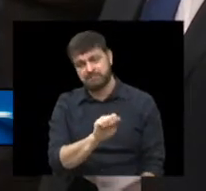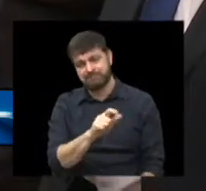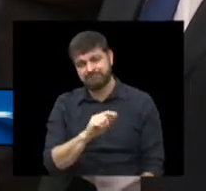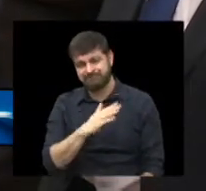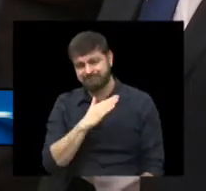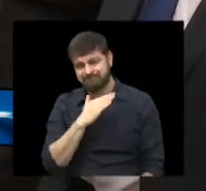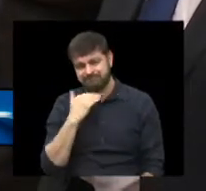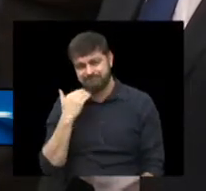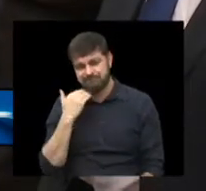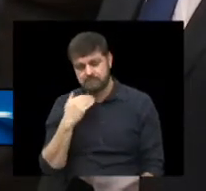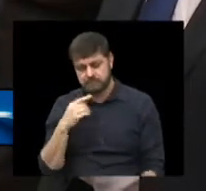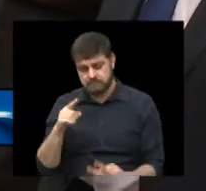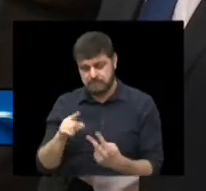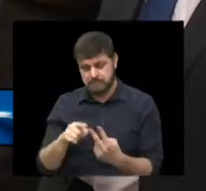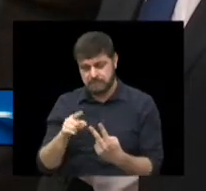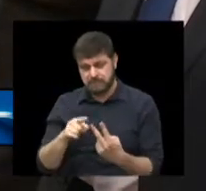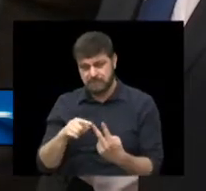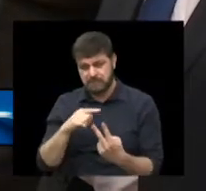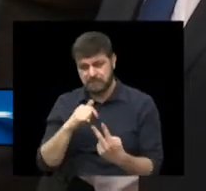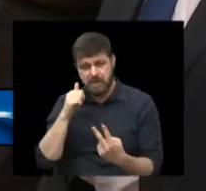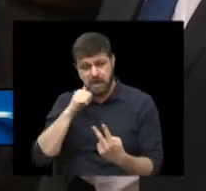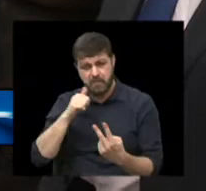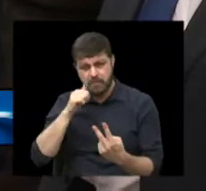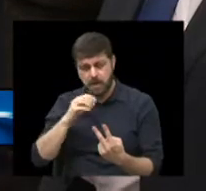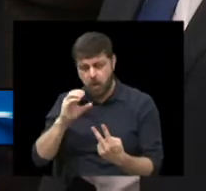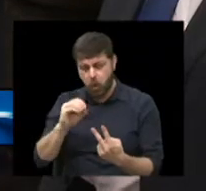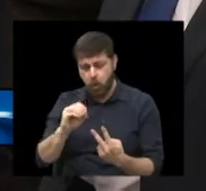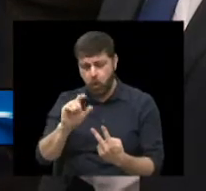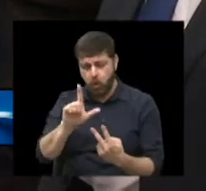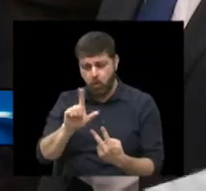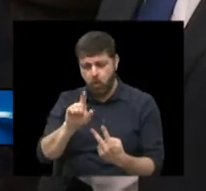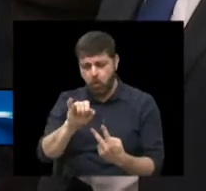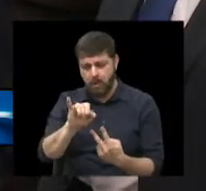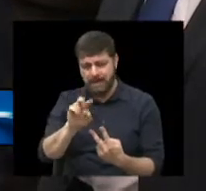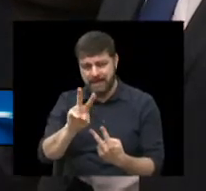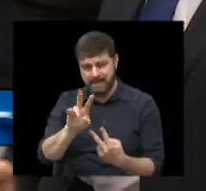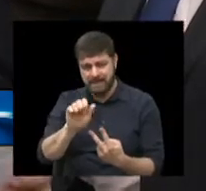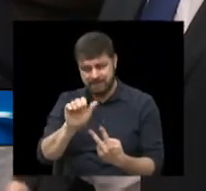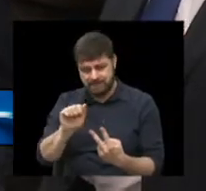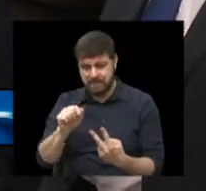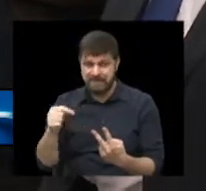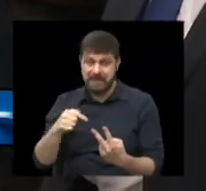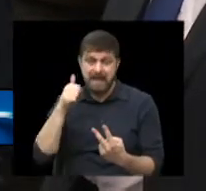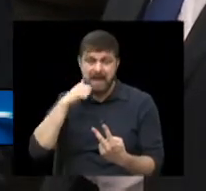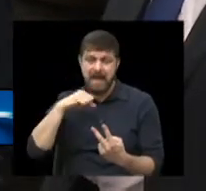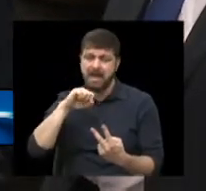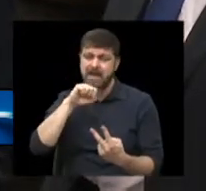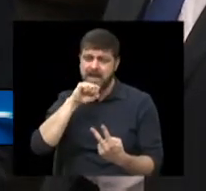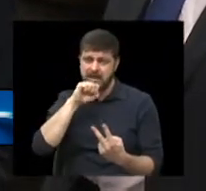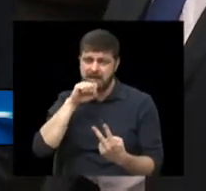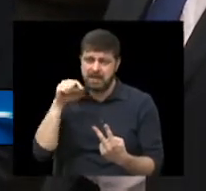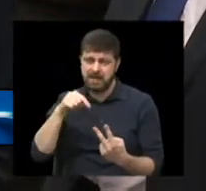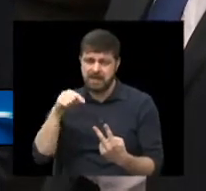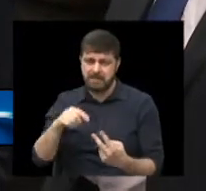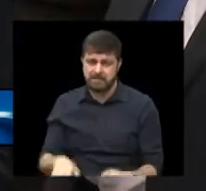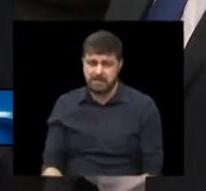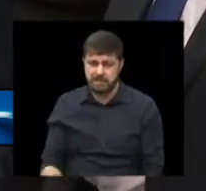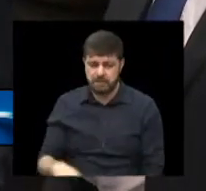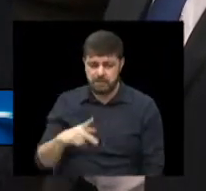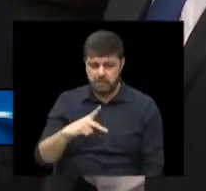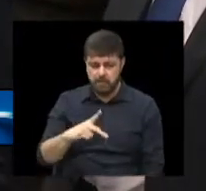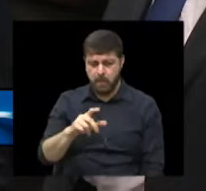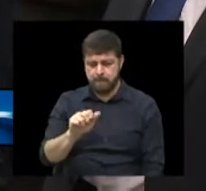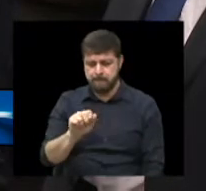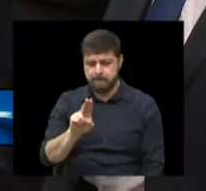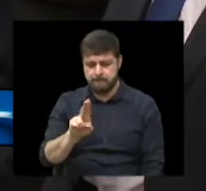deixou. E a outra, a senhora Olívia Lopes Ferreira, mãe do companheiro de todos nós aqui, José Paulo Ferreira,